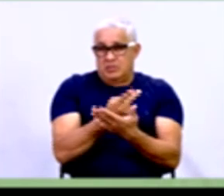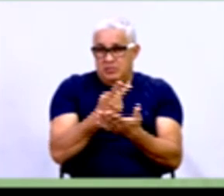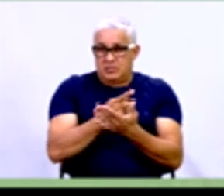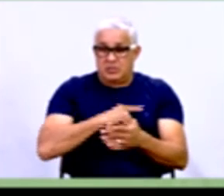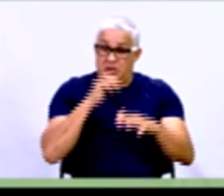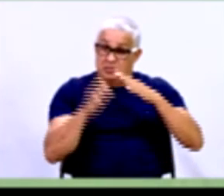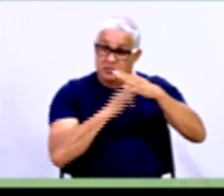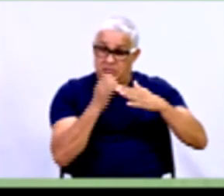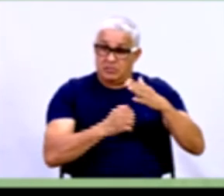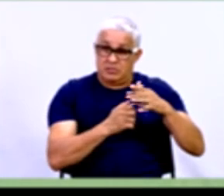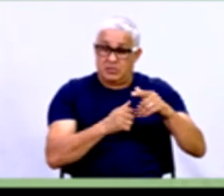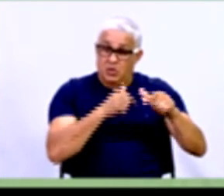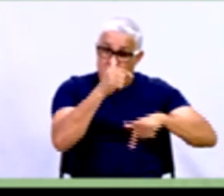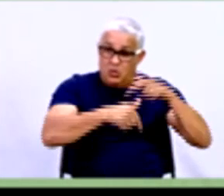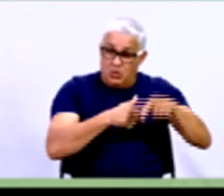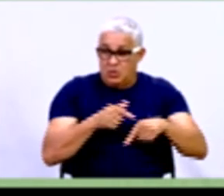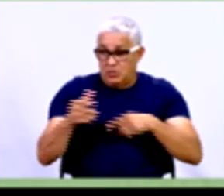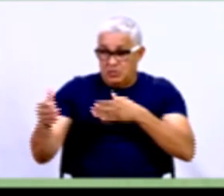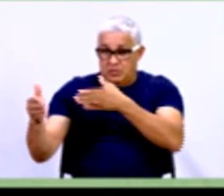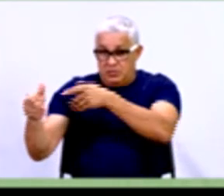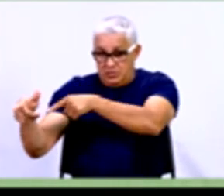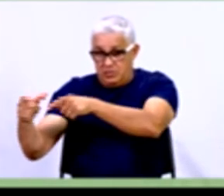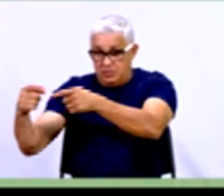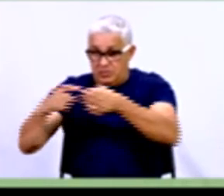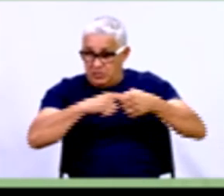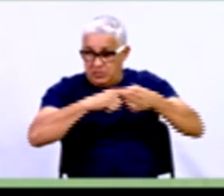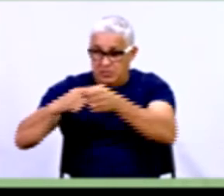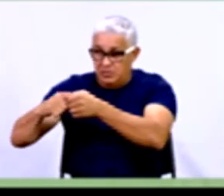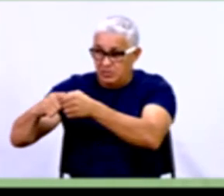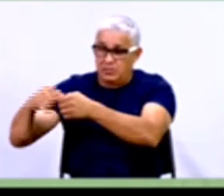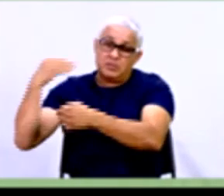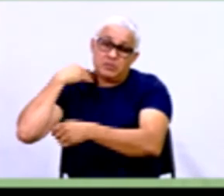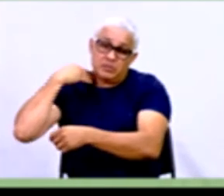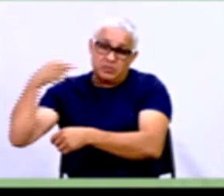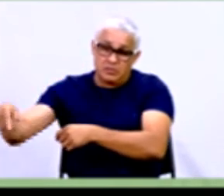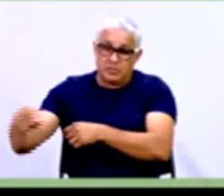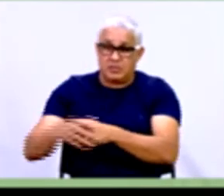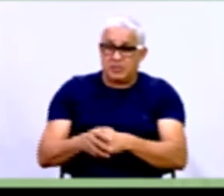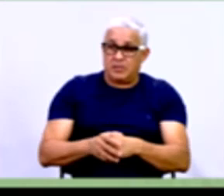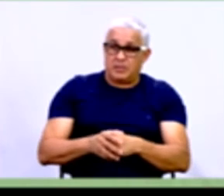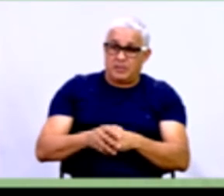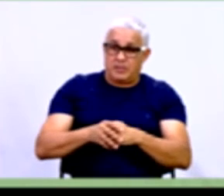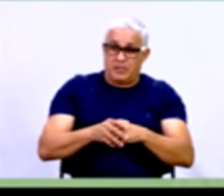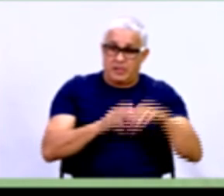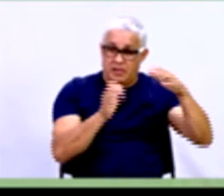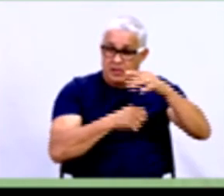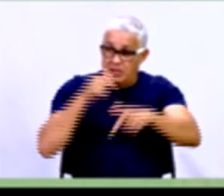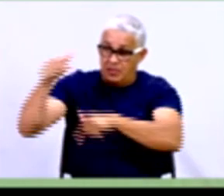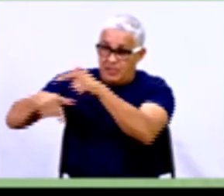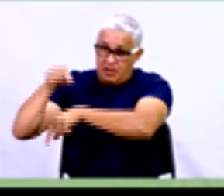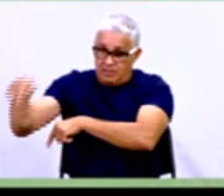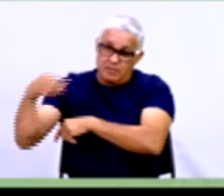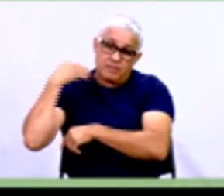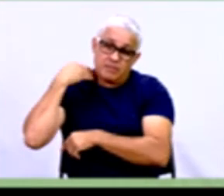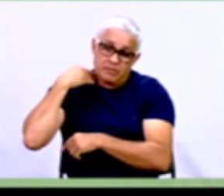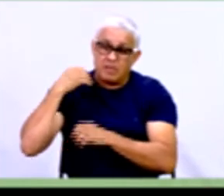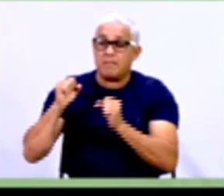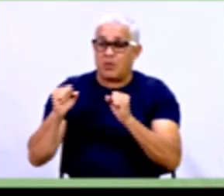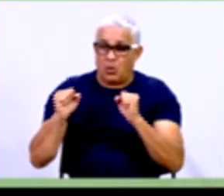serviço para uma agência bancária. No entanto, essa terceirização, esse trabalho que ela estava prestando pode sim ser